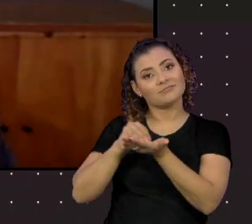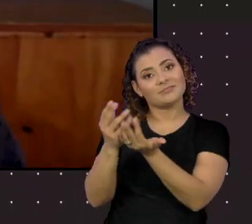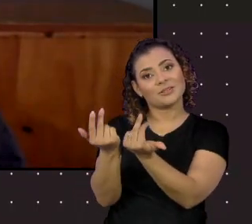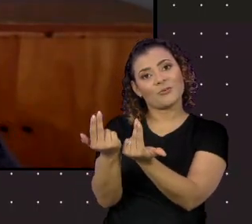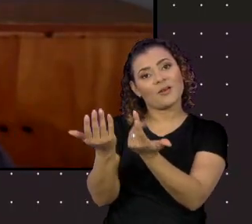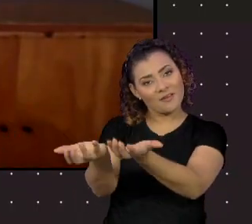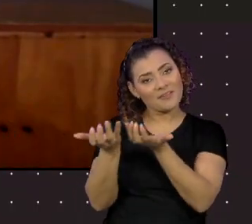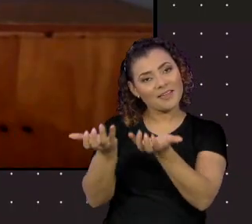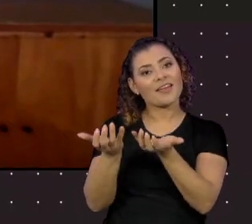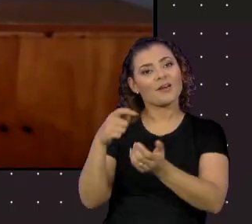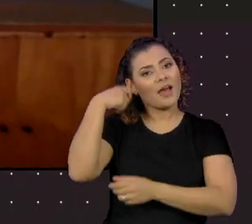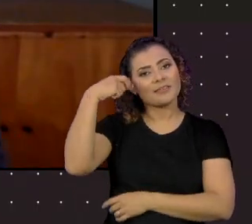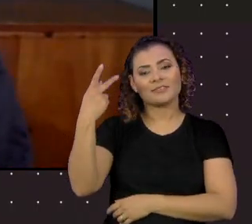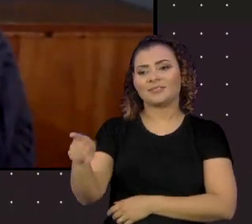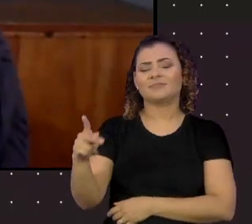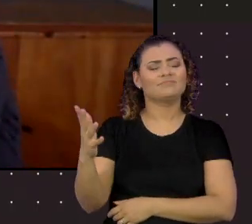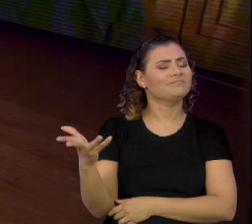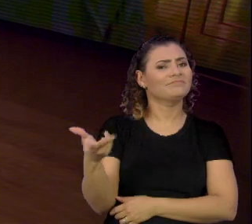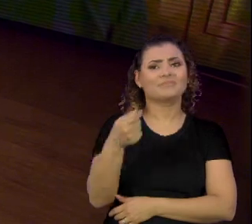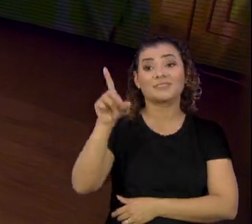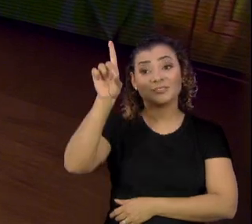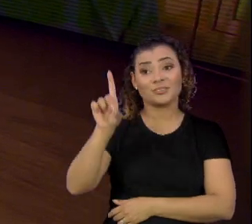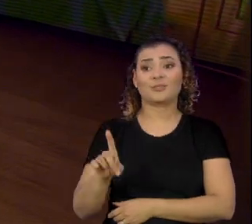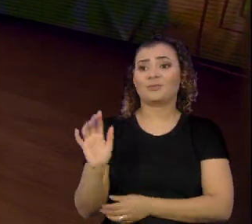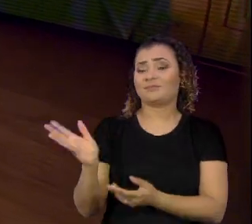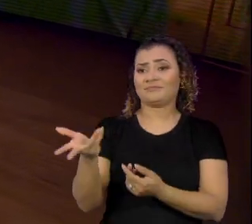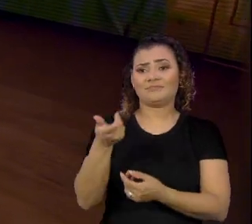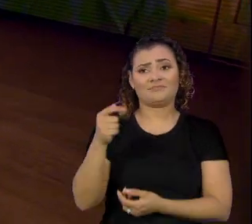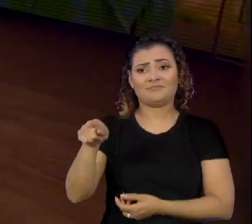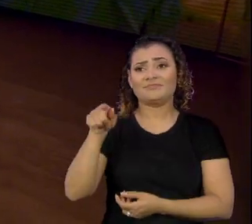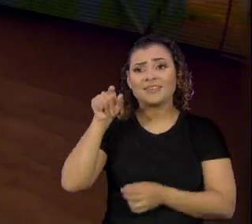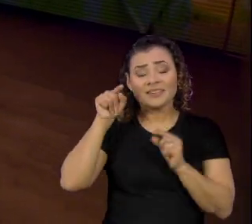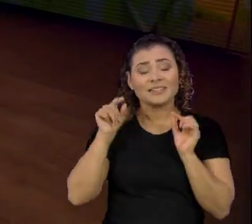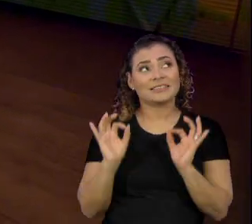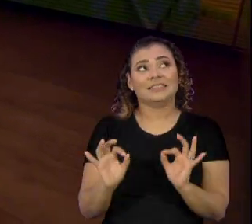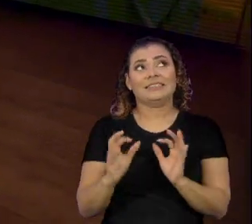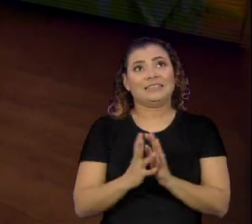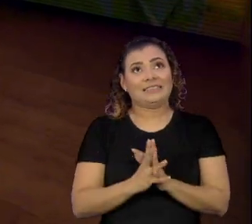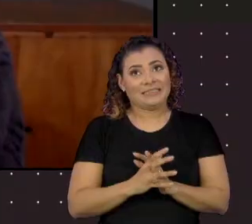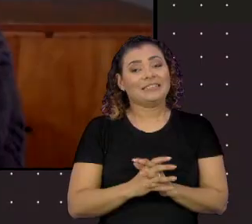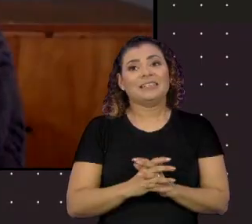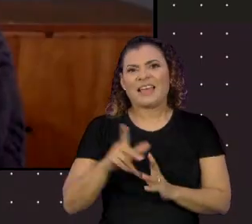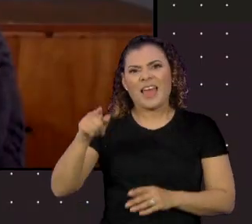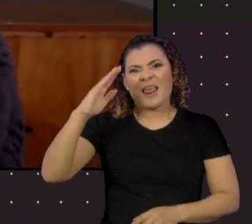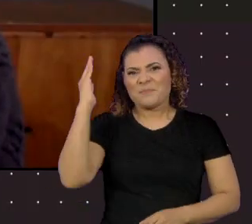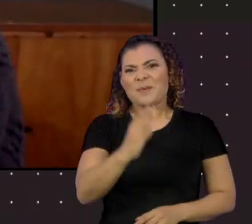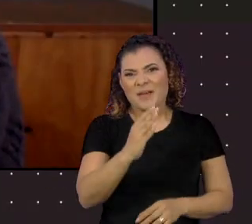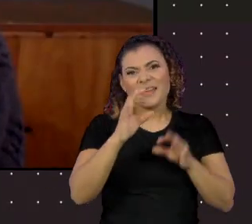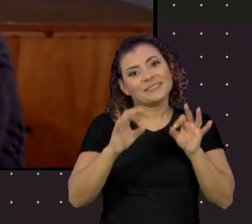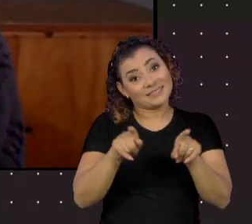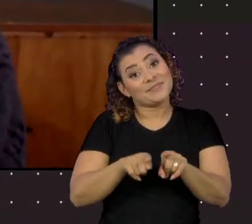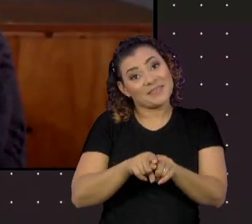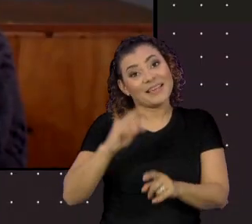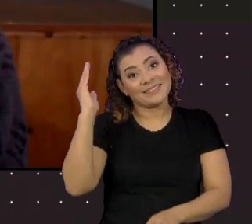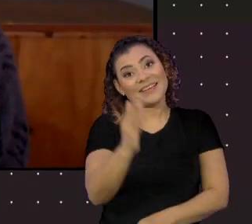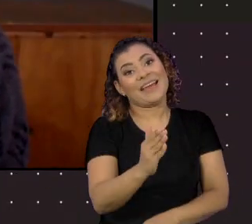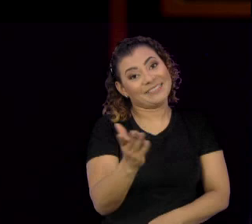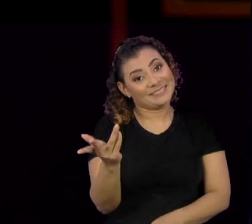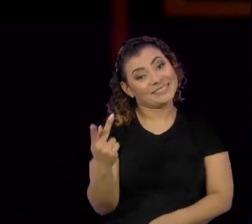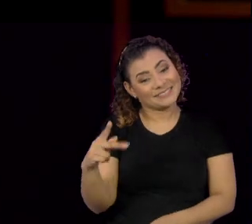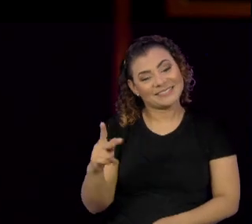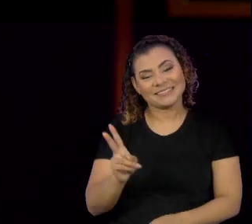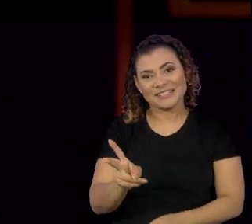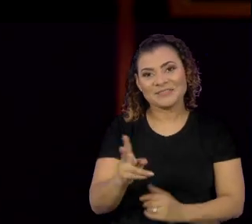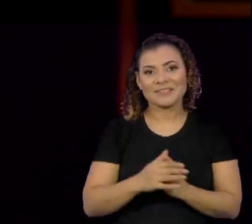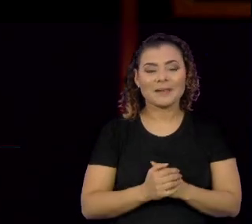uma grande atriz, grande diretora, grande artista e papo retíssimo também. Agora,